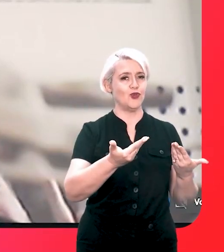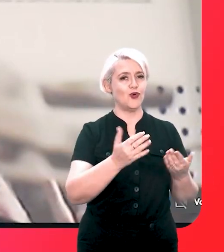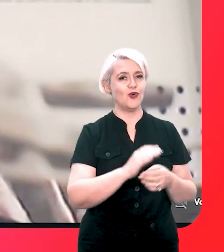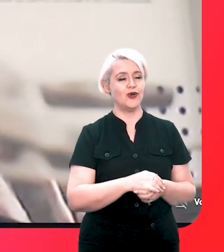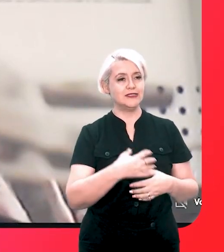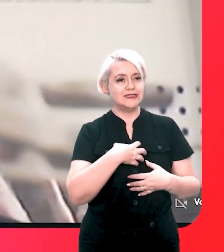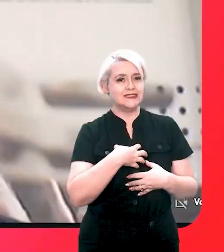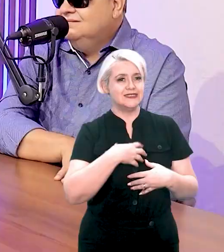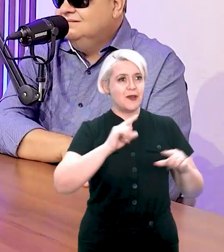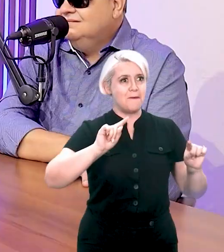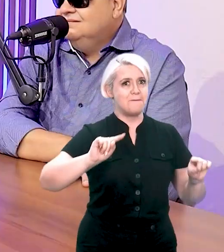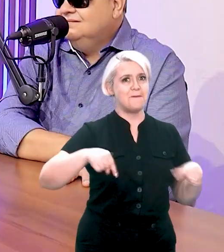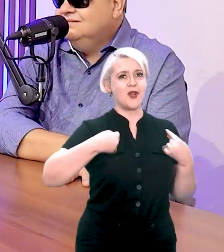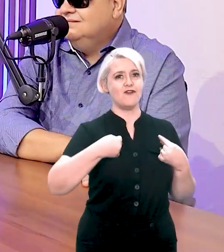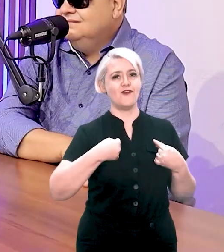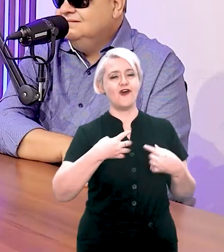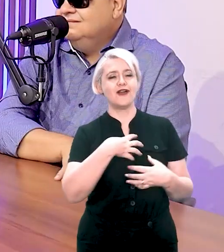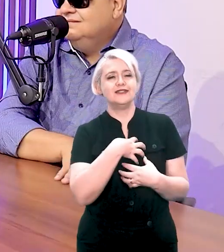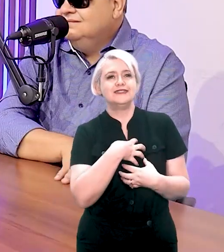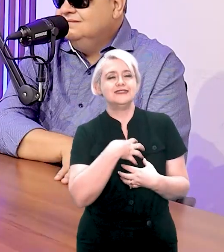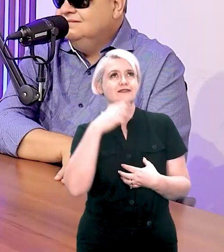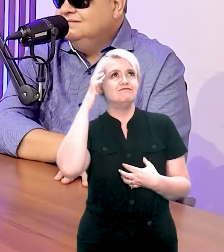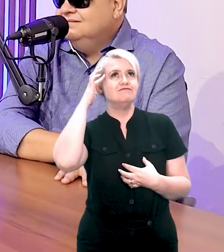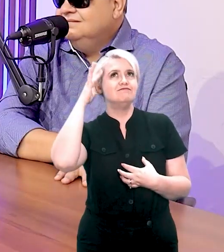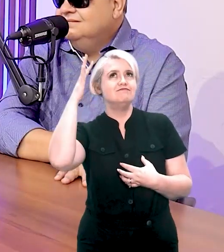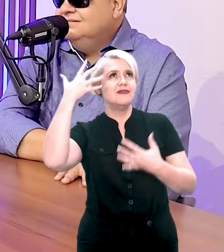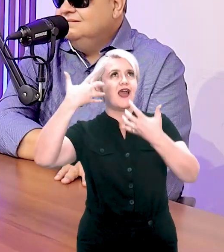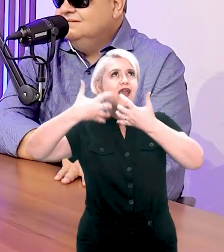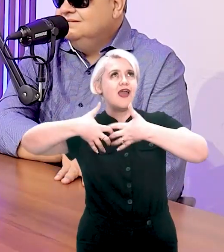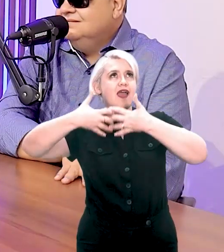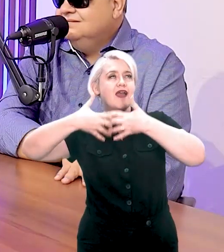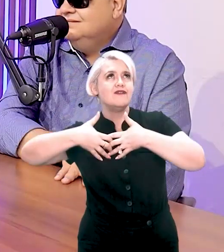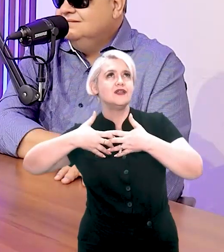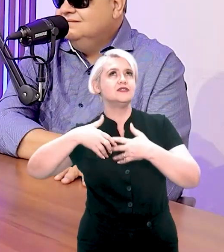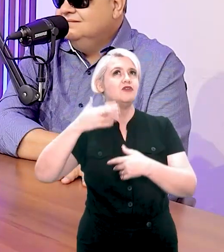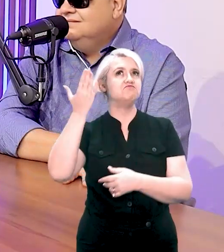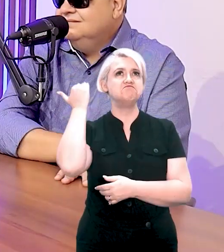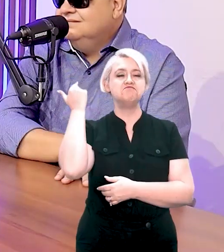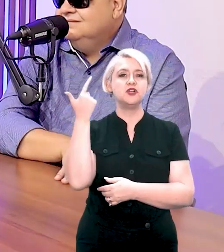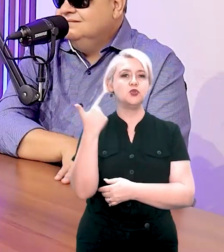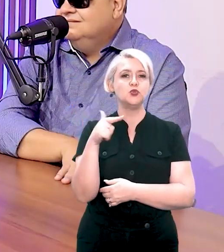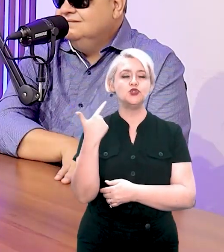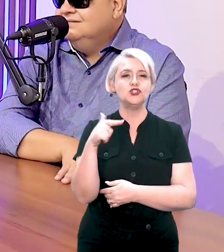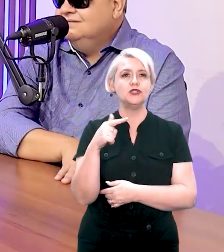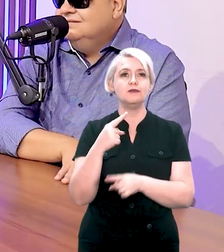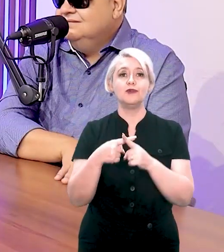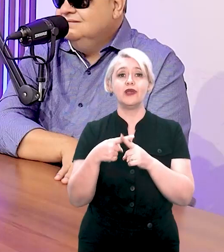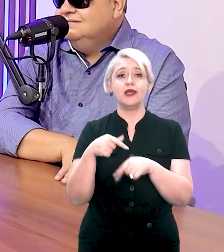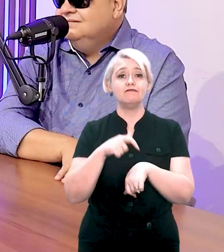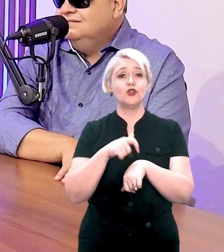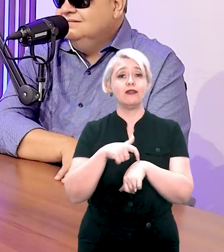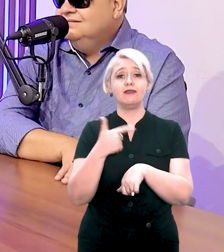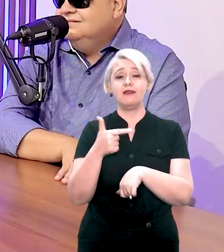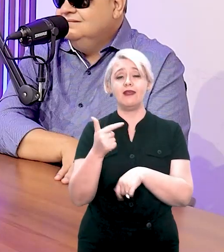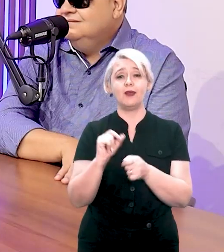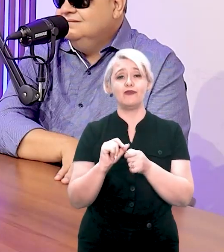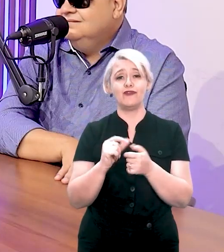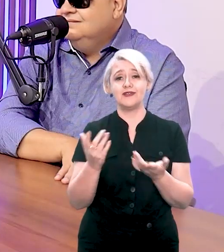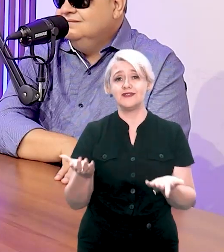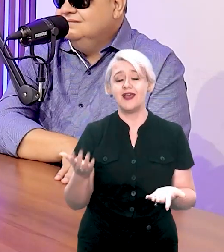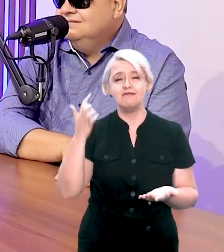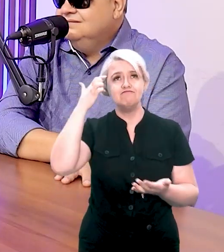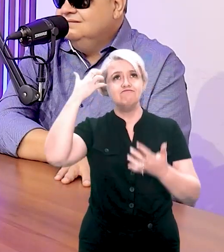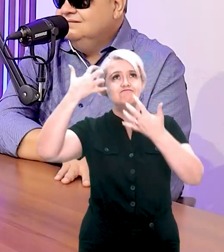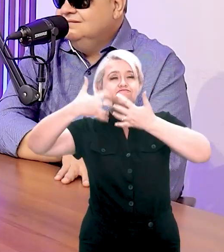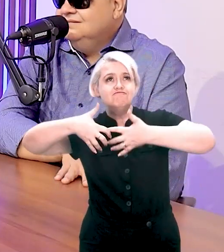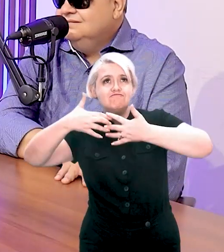provocasse aí a ter reflexões que eu não fazia, que a gente não para fazer, e